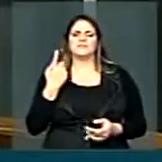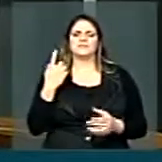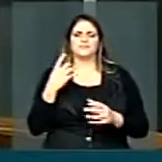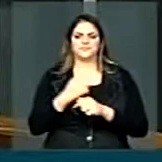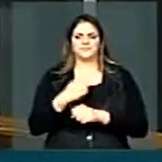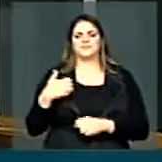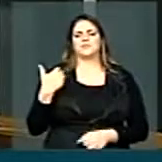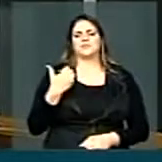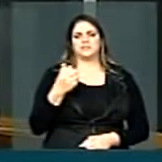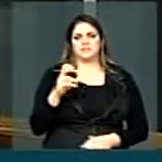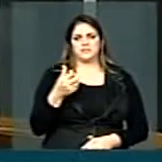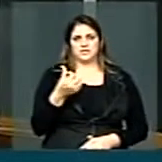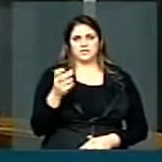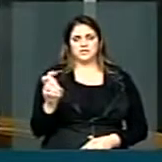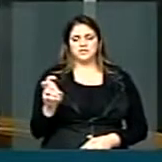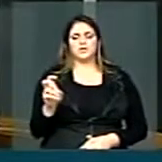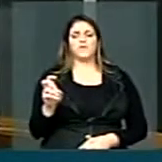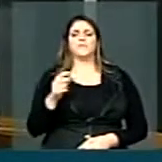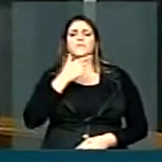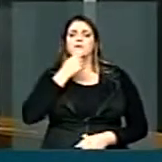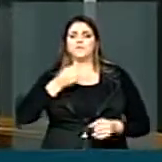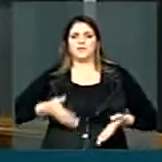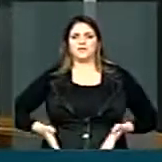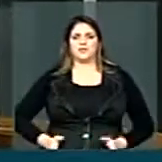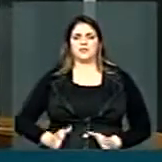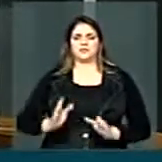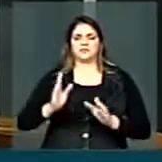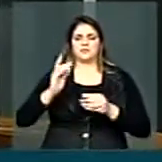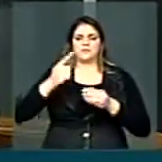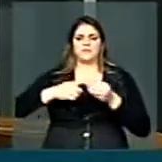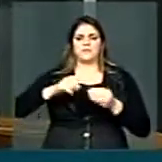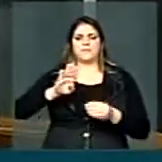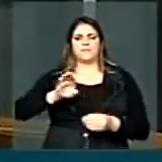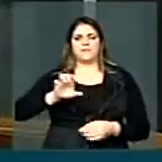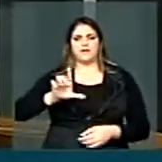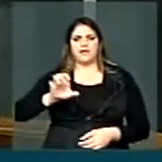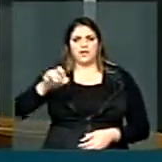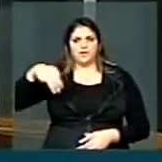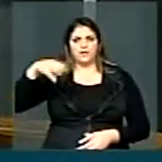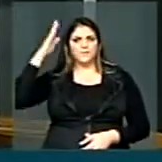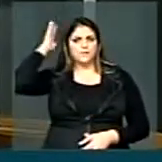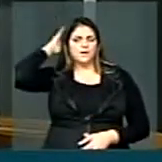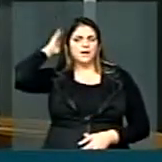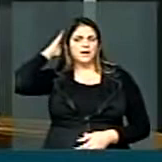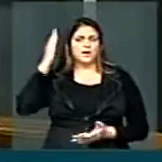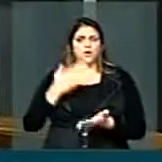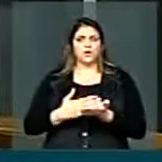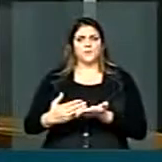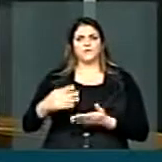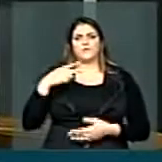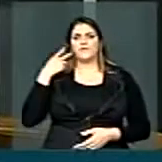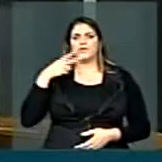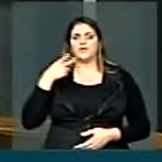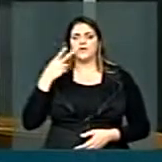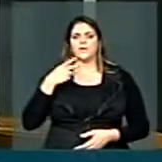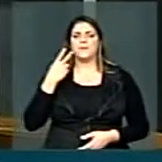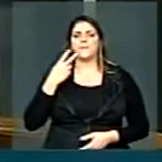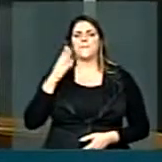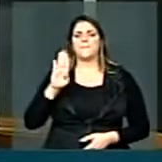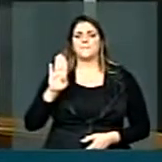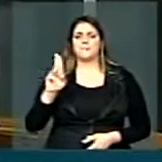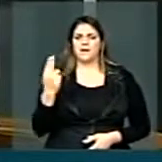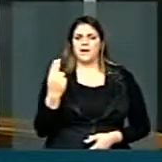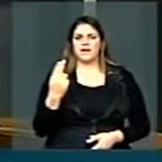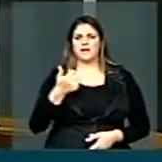e professor, Sérgio Miranda nasceu em Belém do Pará. Começou sua trajetória política como vereador em Belo Horizonte nos idos